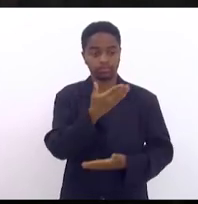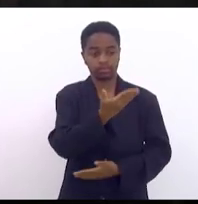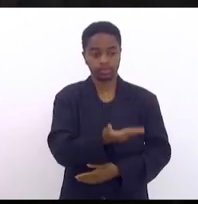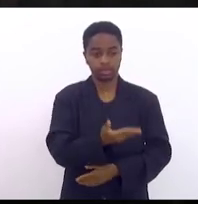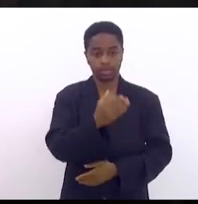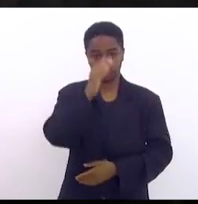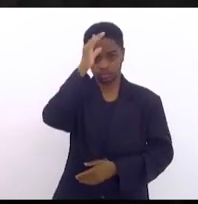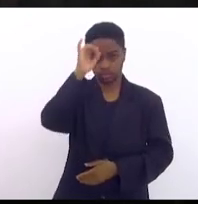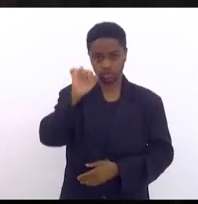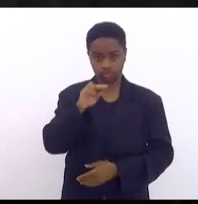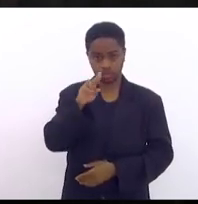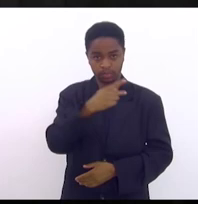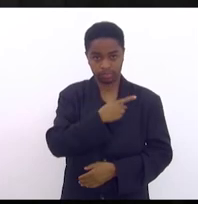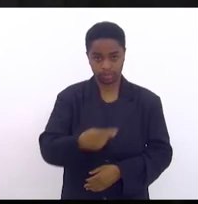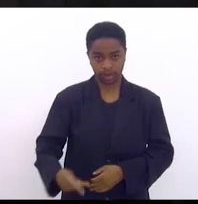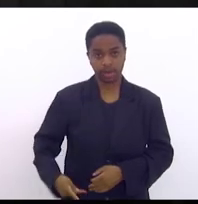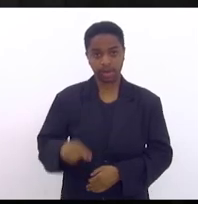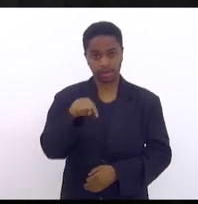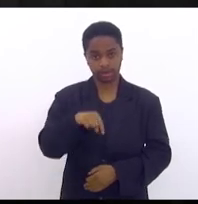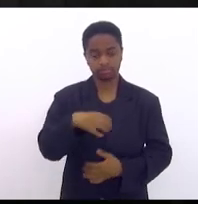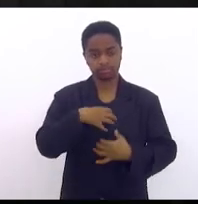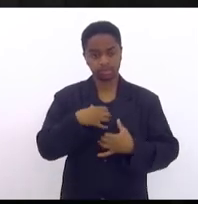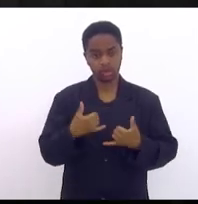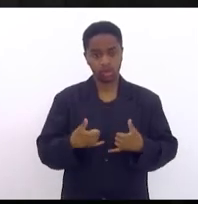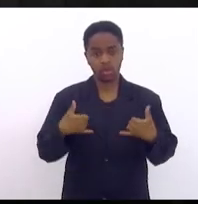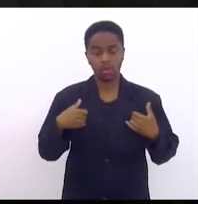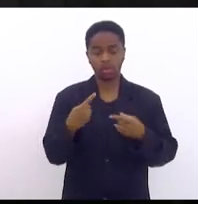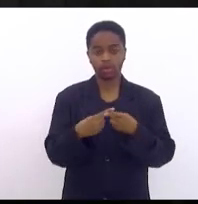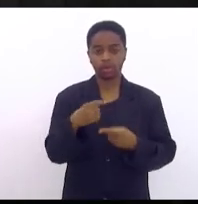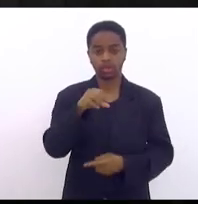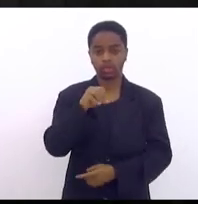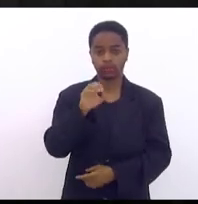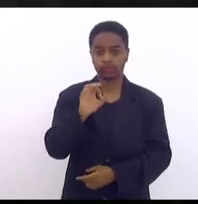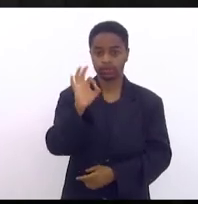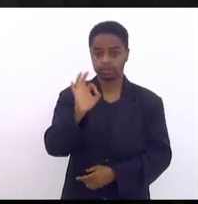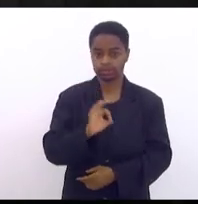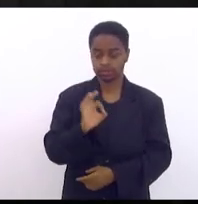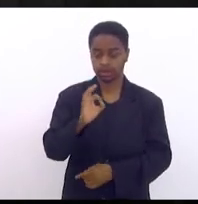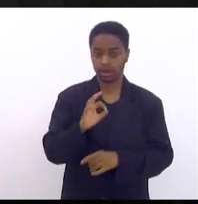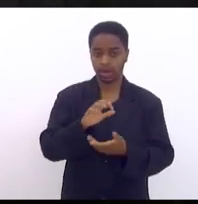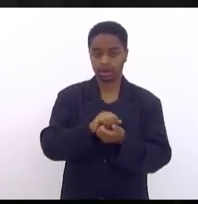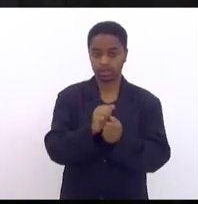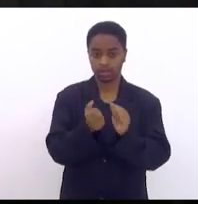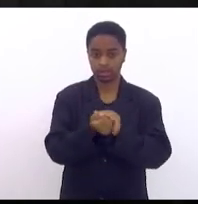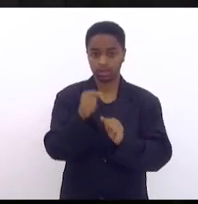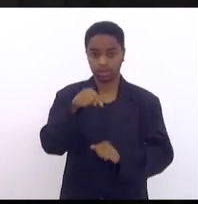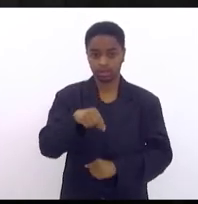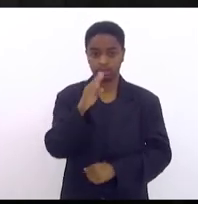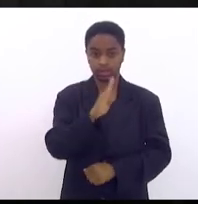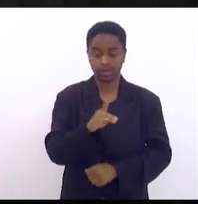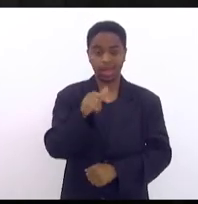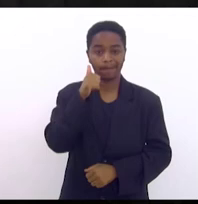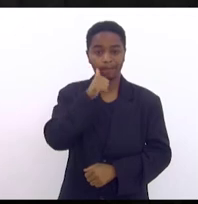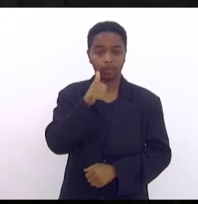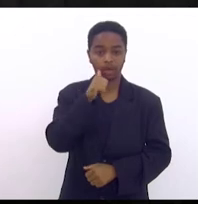presidente desta casa, deve se orgulhar, é que 90% do artesanato brasileiro é produzido por